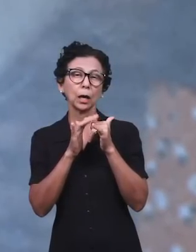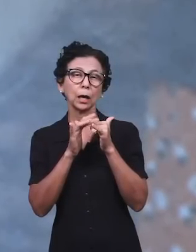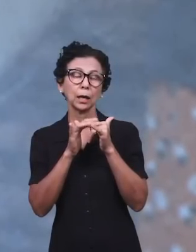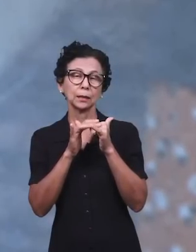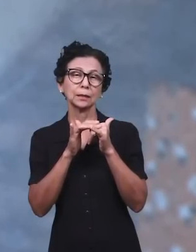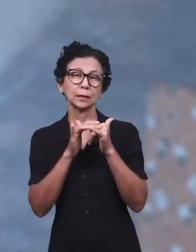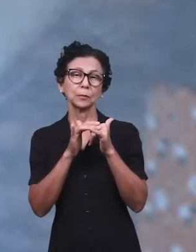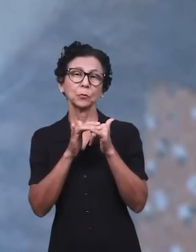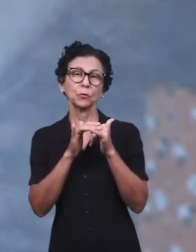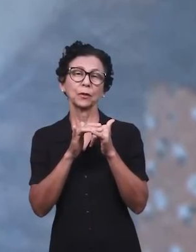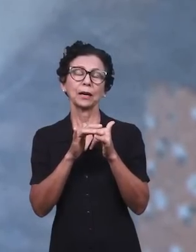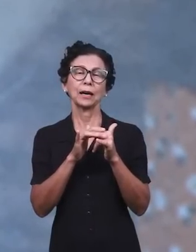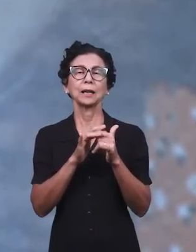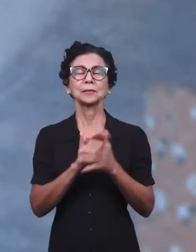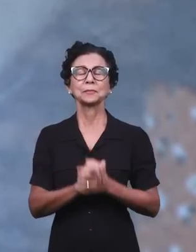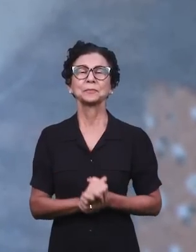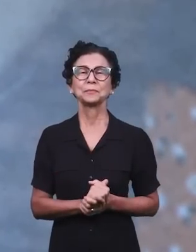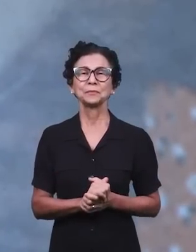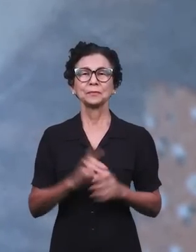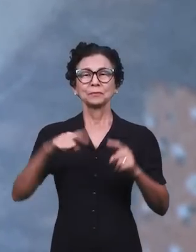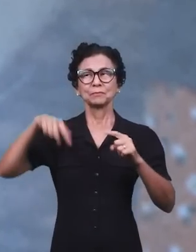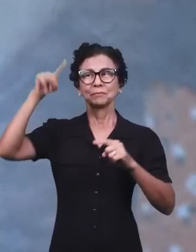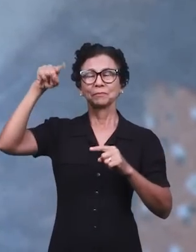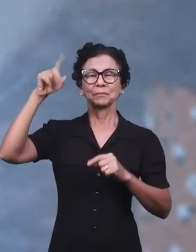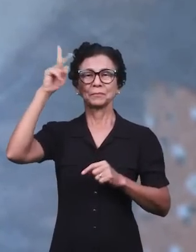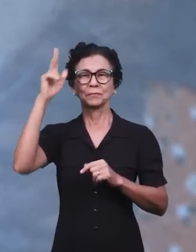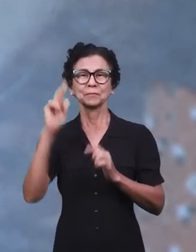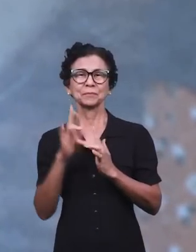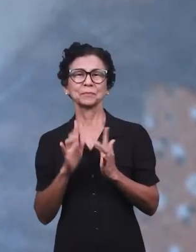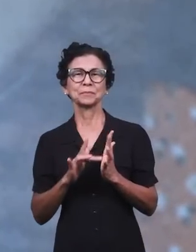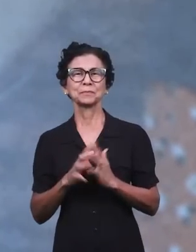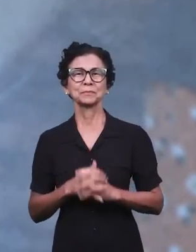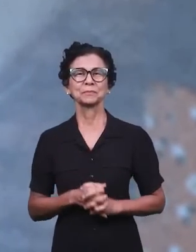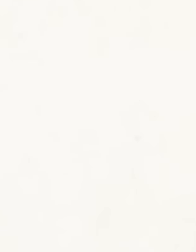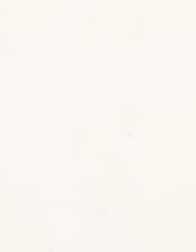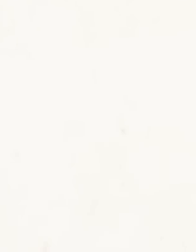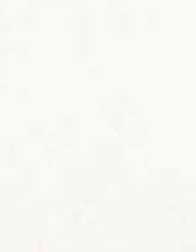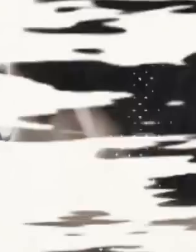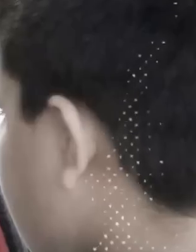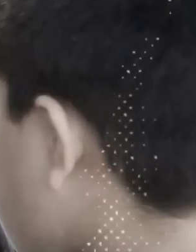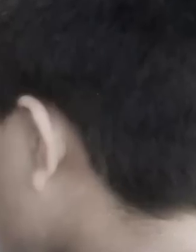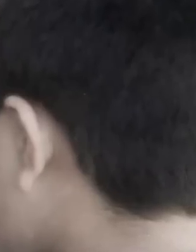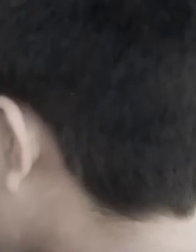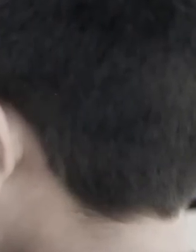e oferecido a outras pessoas, tá bom? Deus abençoe, a paz do Senhor Jesus.